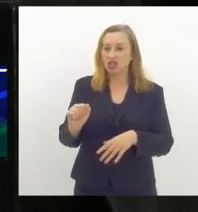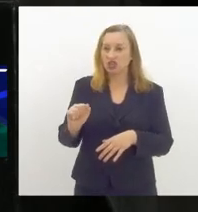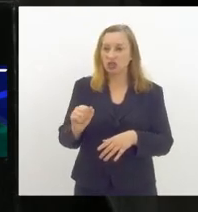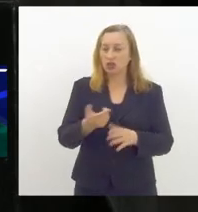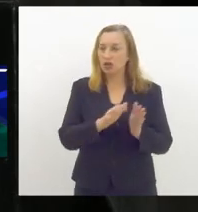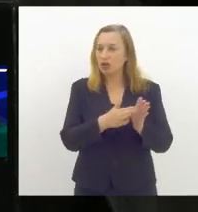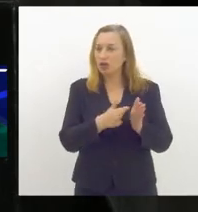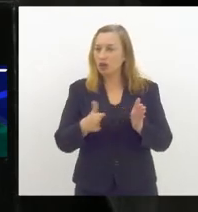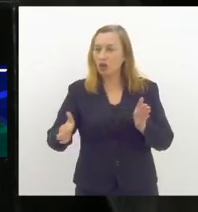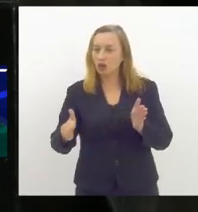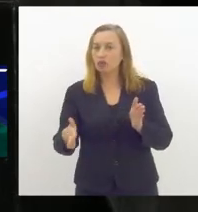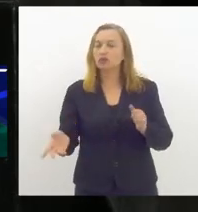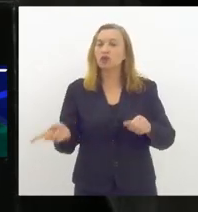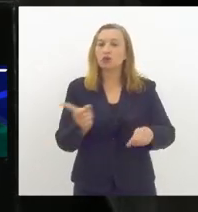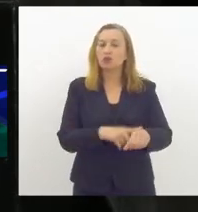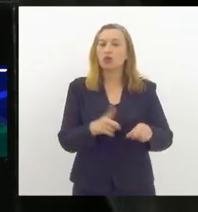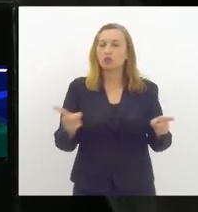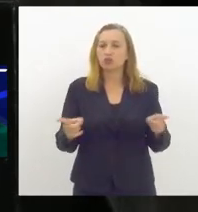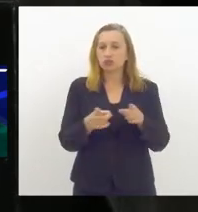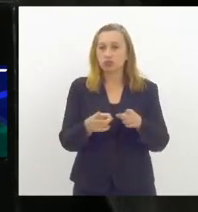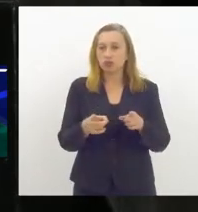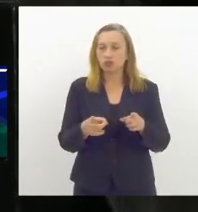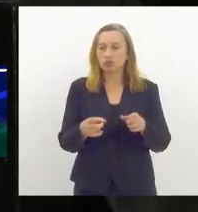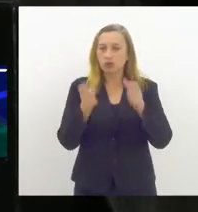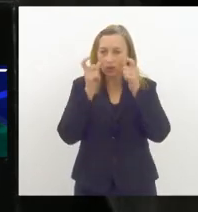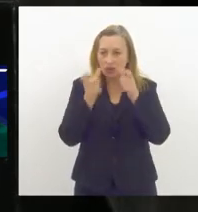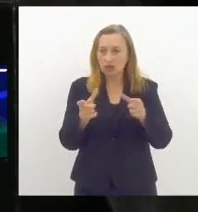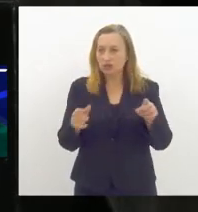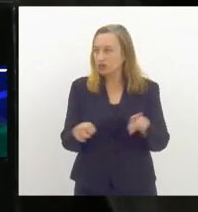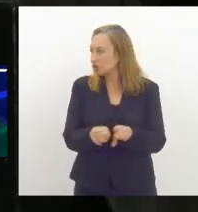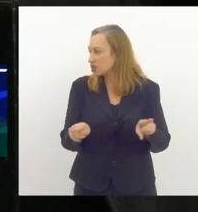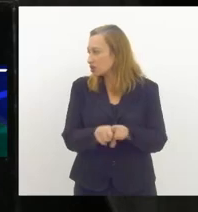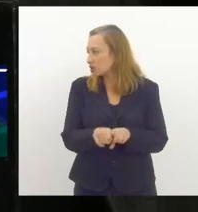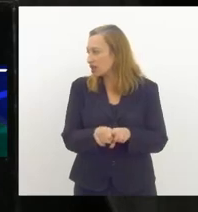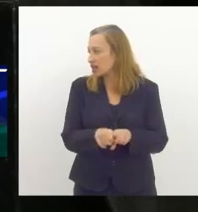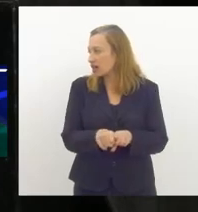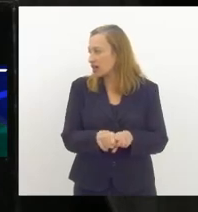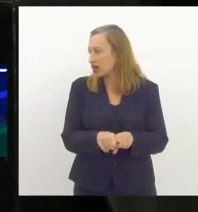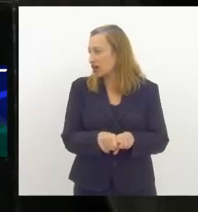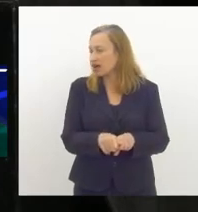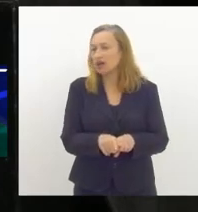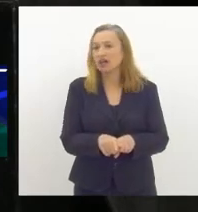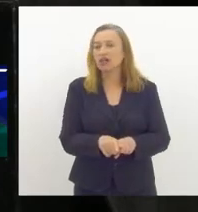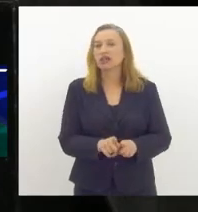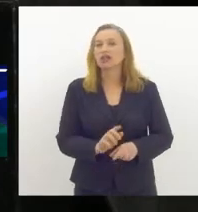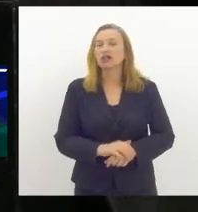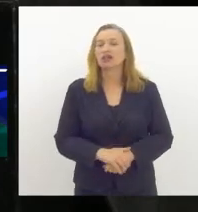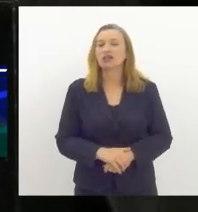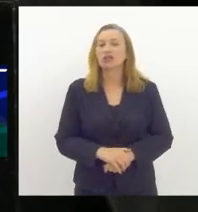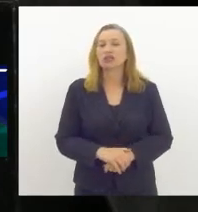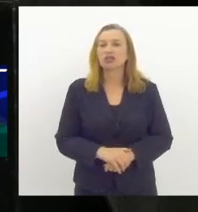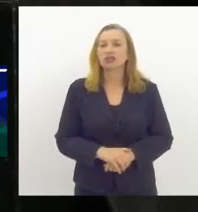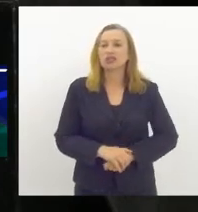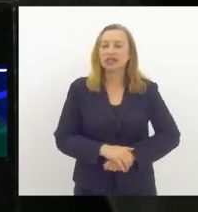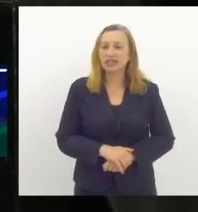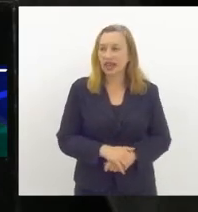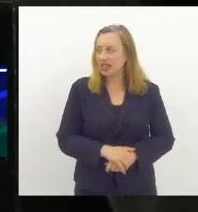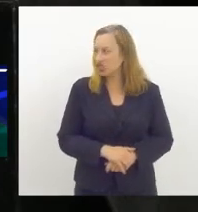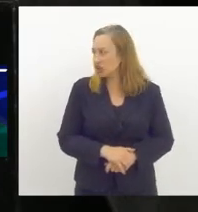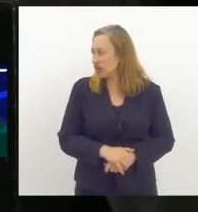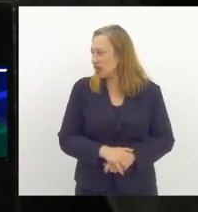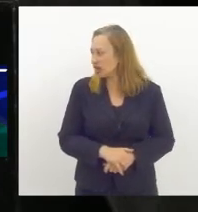ao longo desse curto espaço de tempo e o que me chama também atenção eu que eu teria dito no sim e Célia Felipe